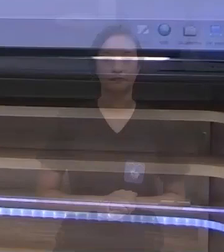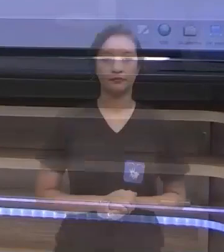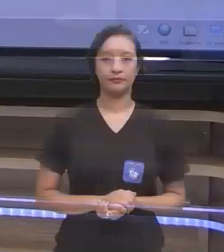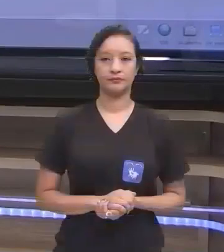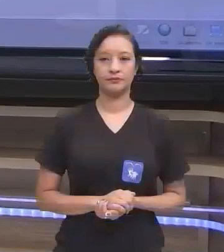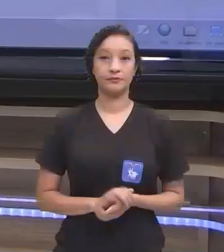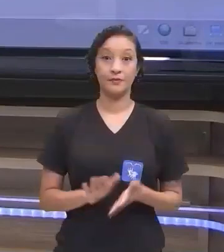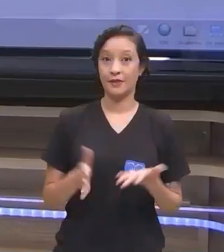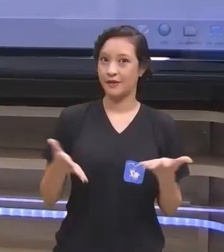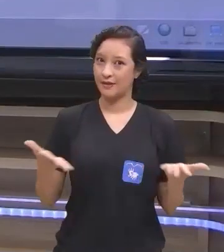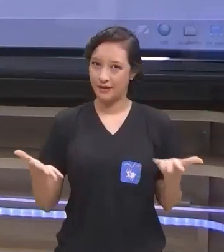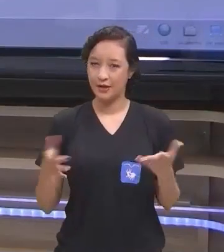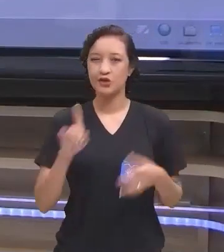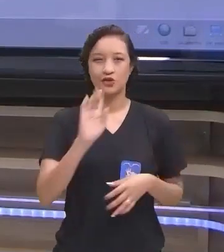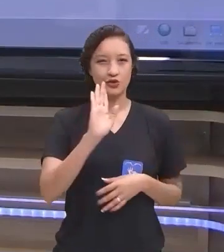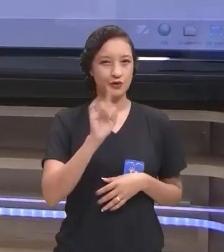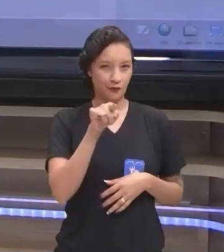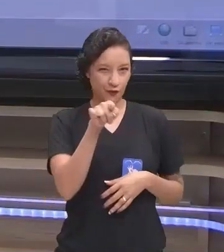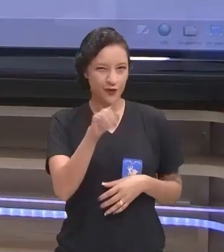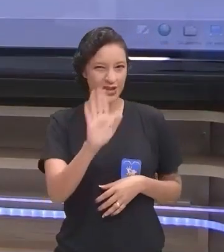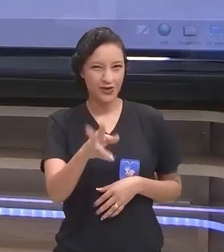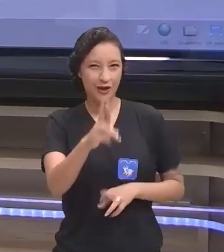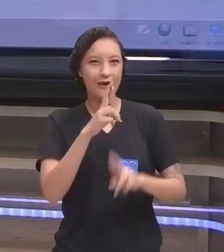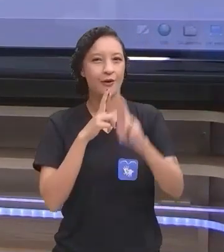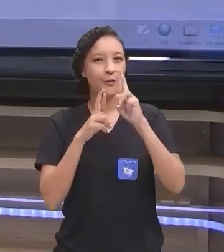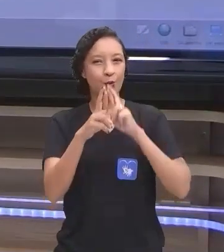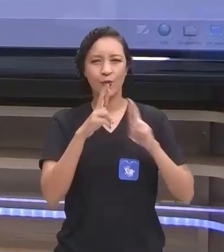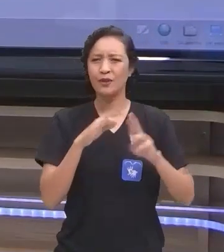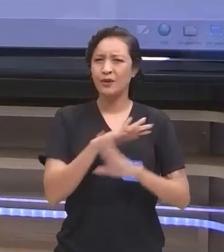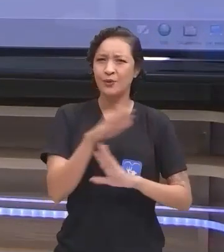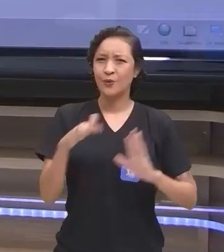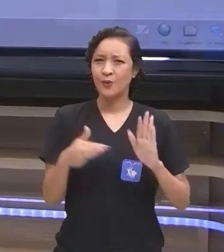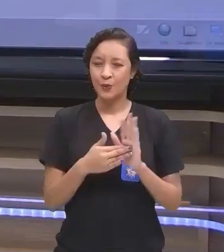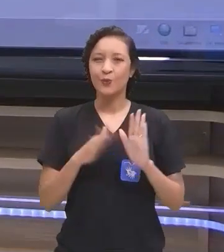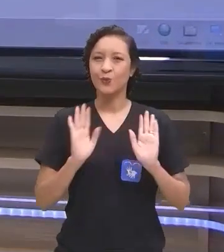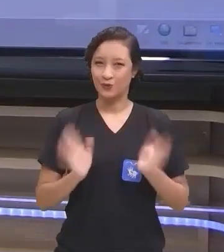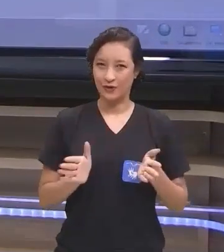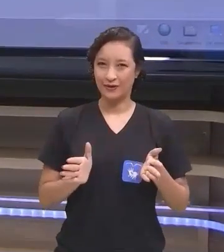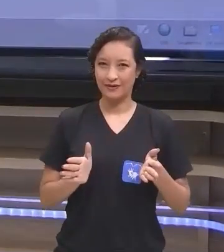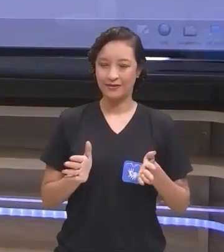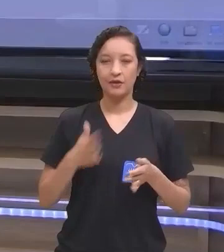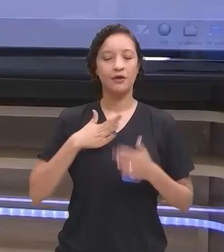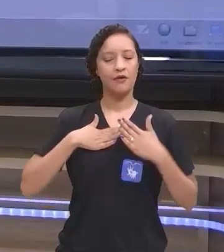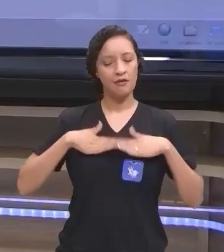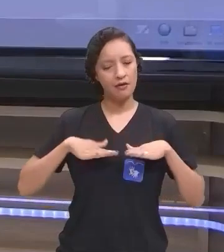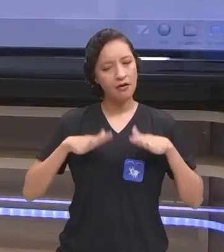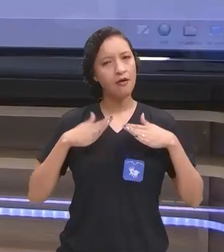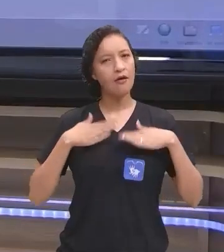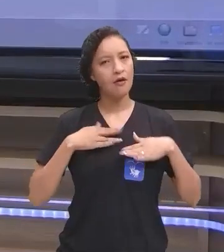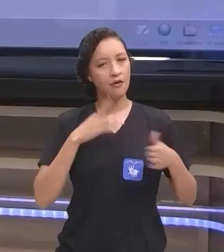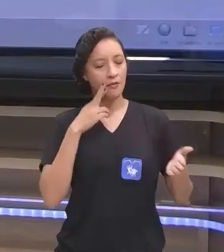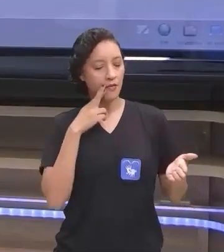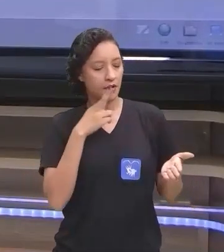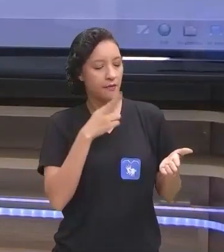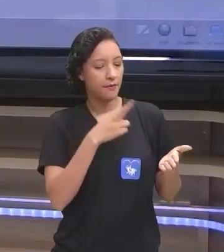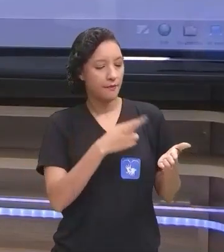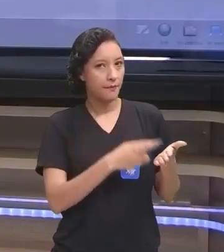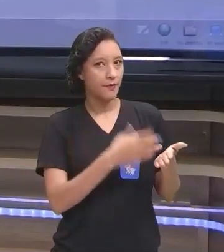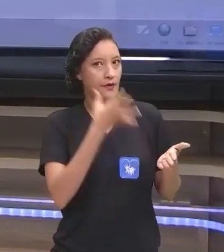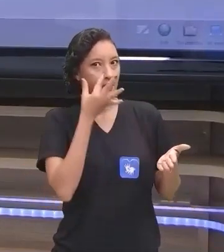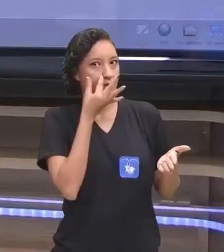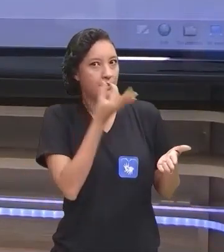E aí, você já fez tudo na sua casa, todas as respostas? Fez com muita calma, carinho e